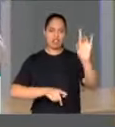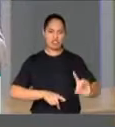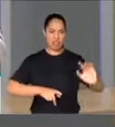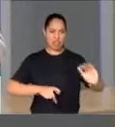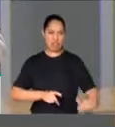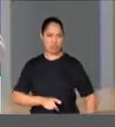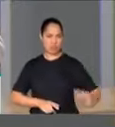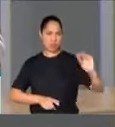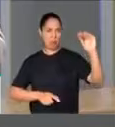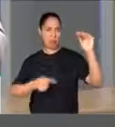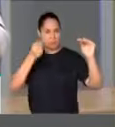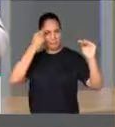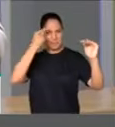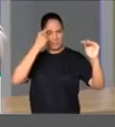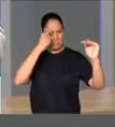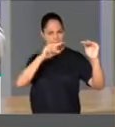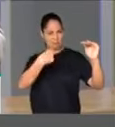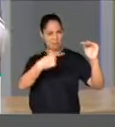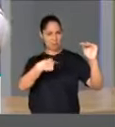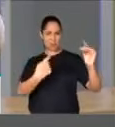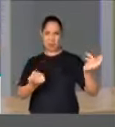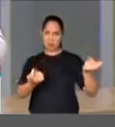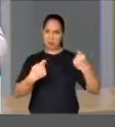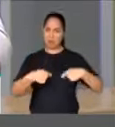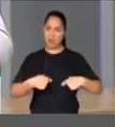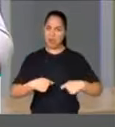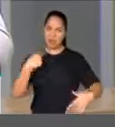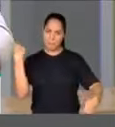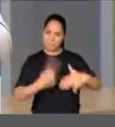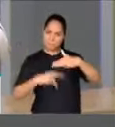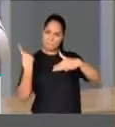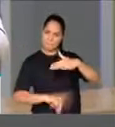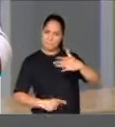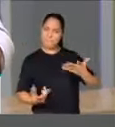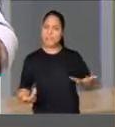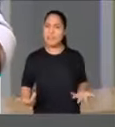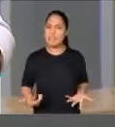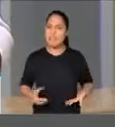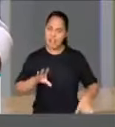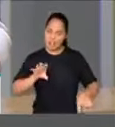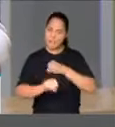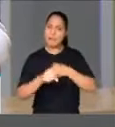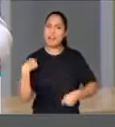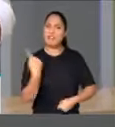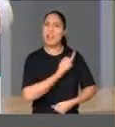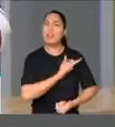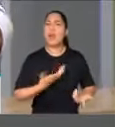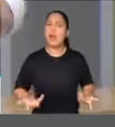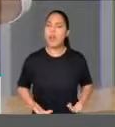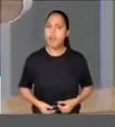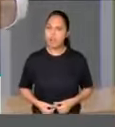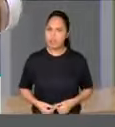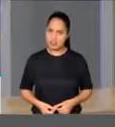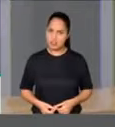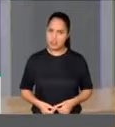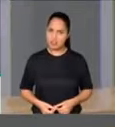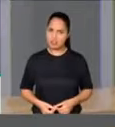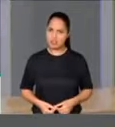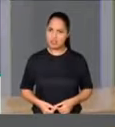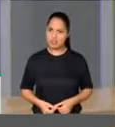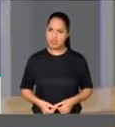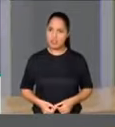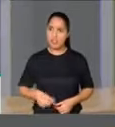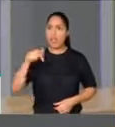nos destratar, de nos bater e de nos matar, sem que